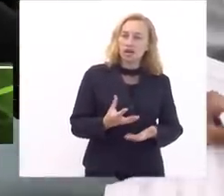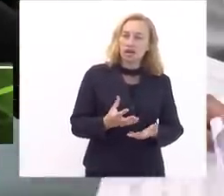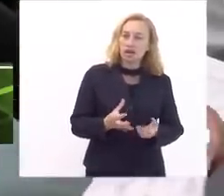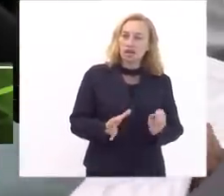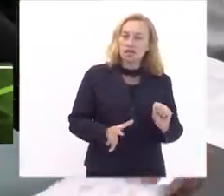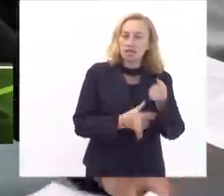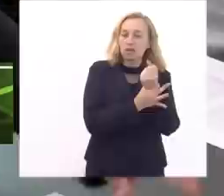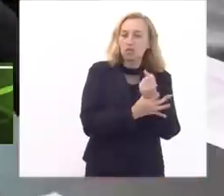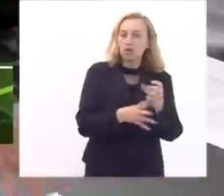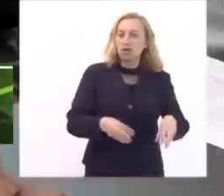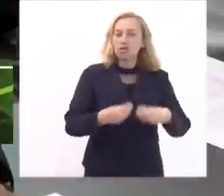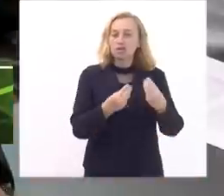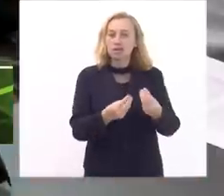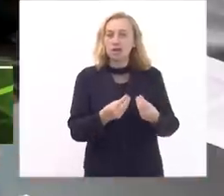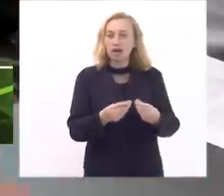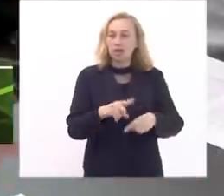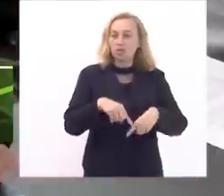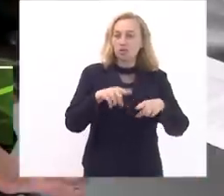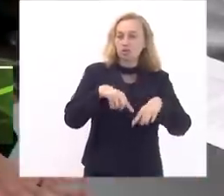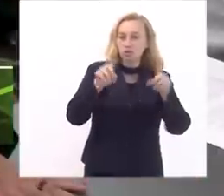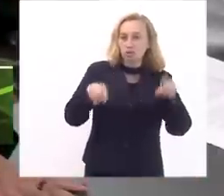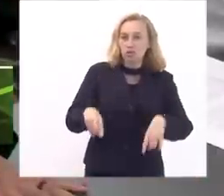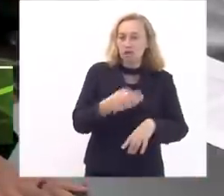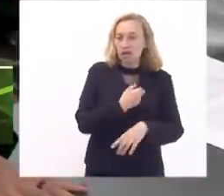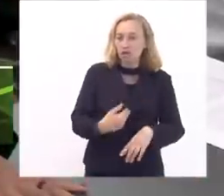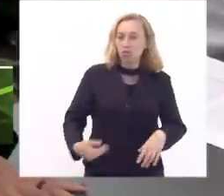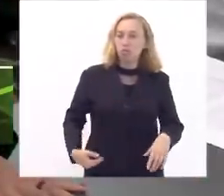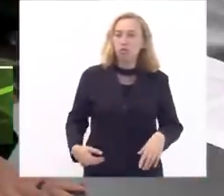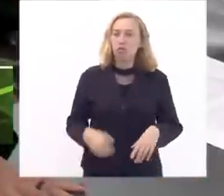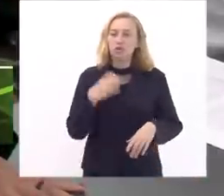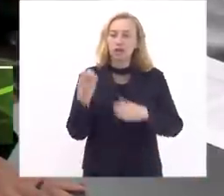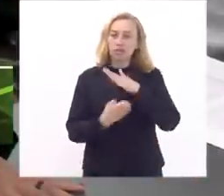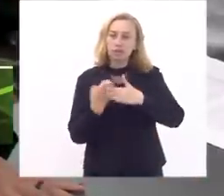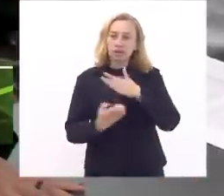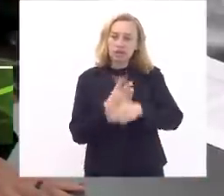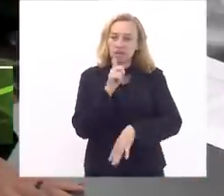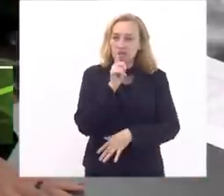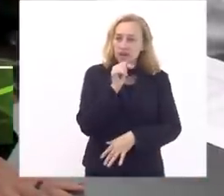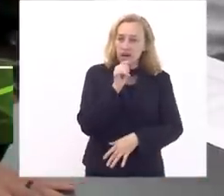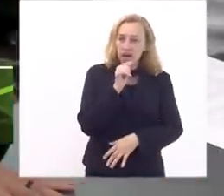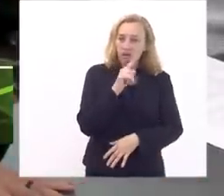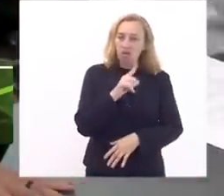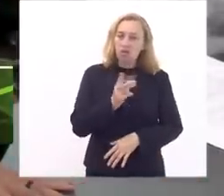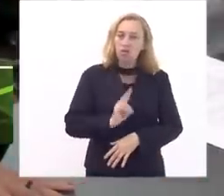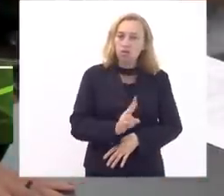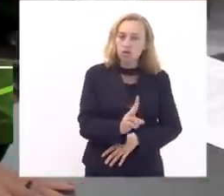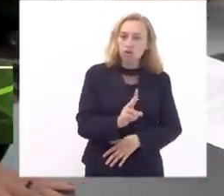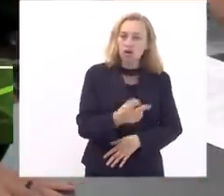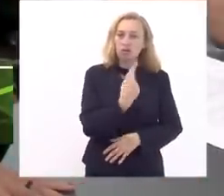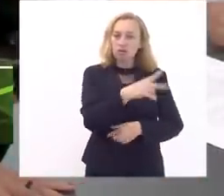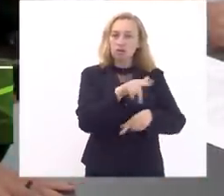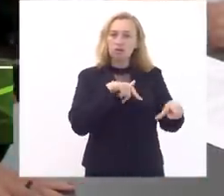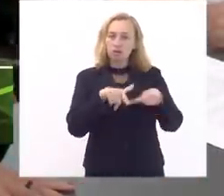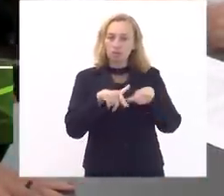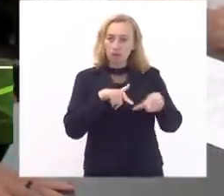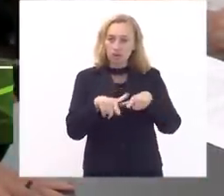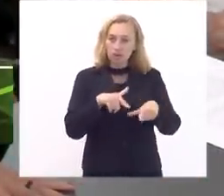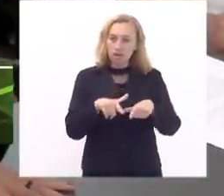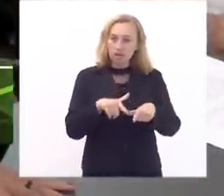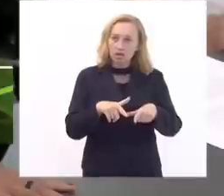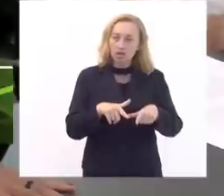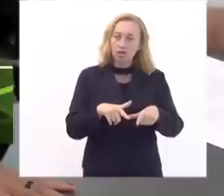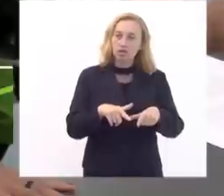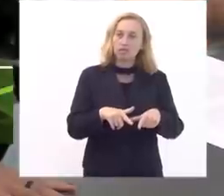empregados públicos do quadro permanente da SEDAI se mantenham empregados, alimentando as suas famílias, garantindo a